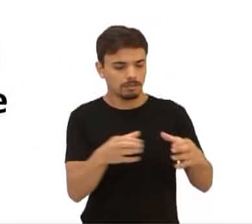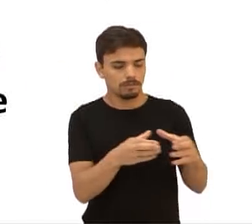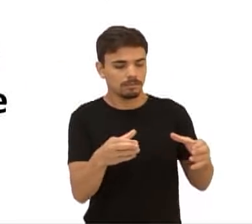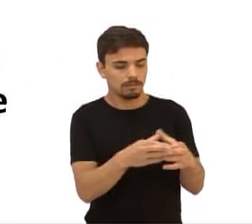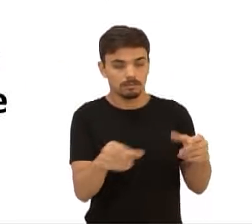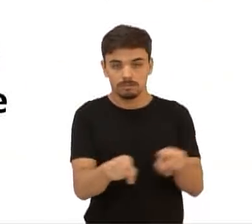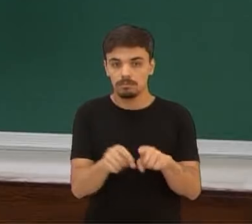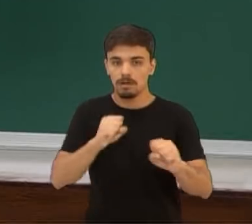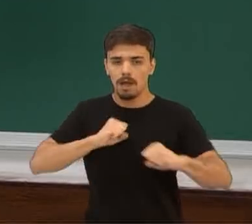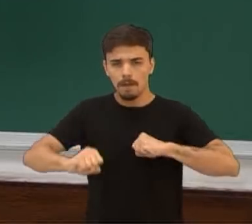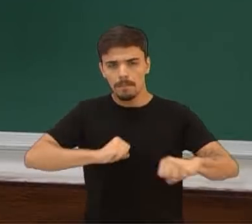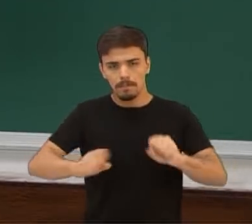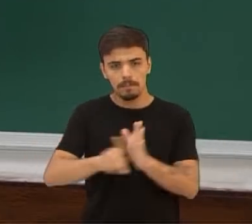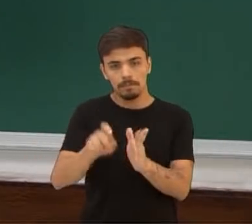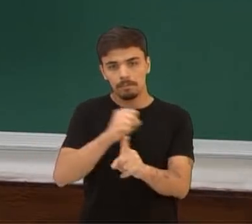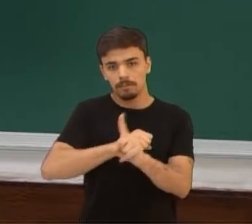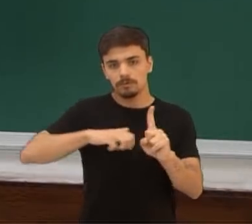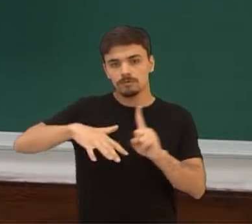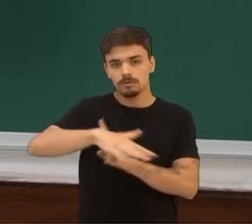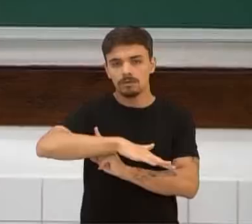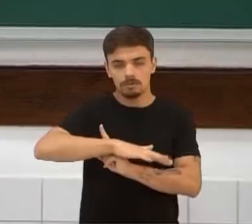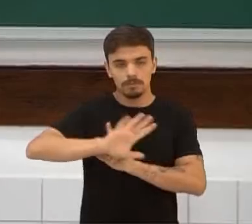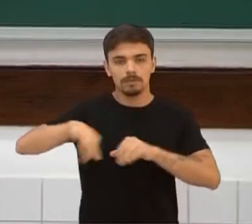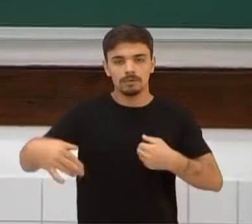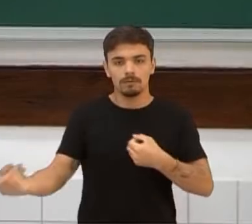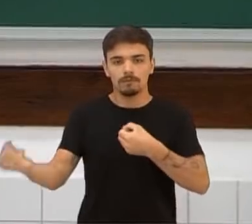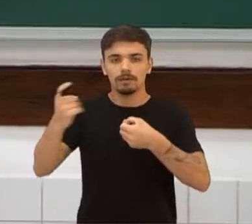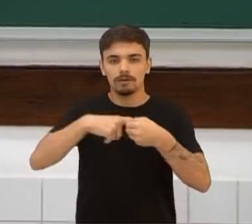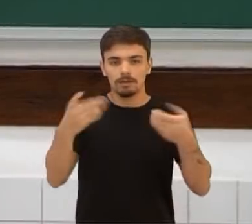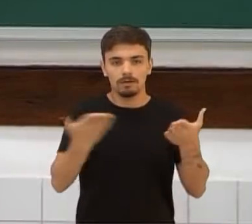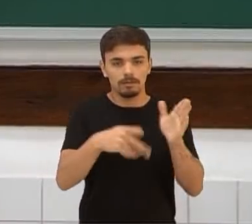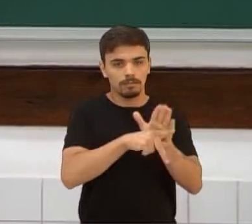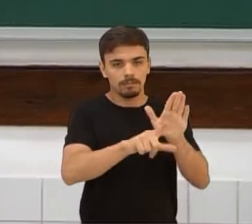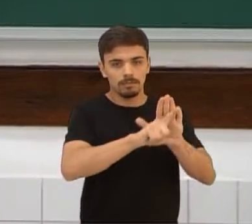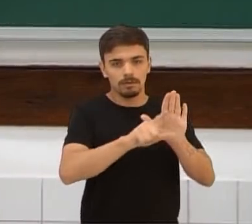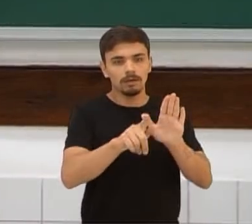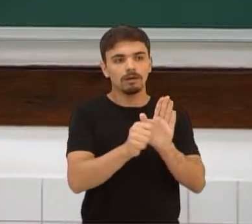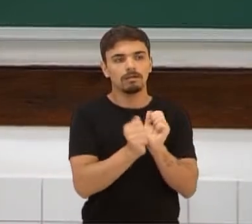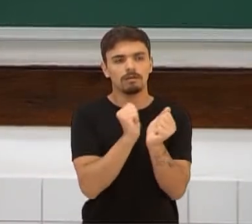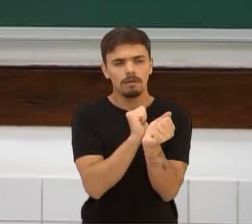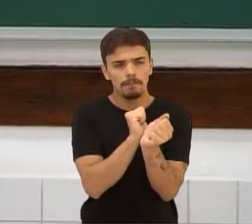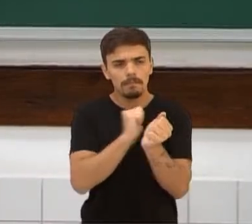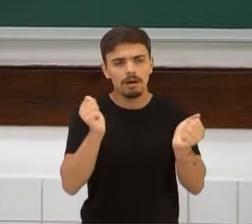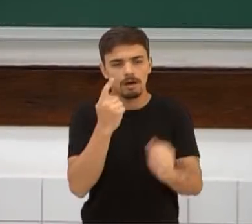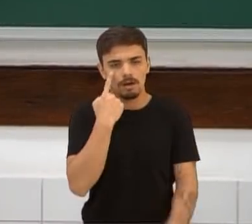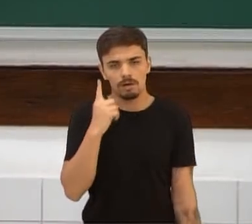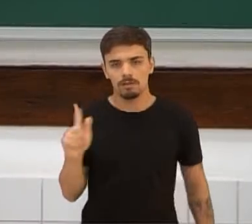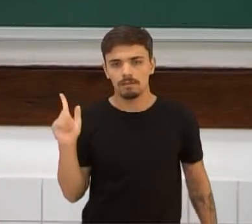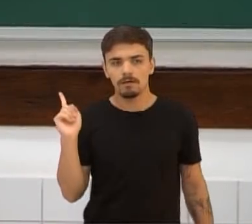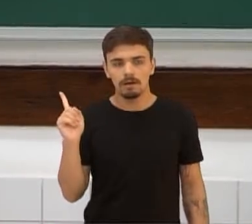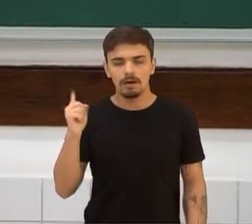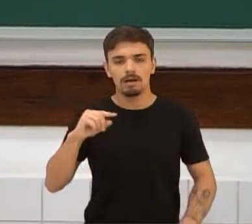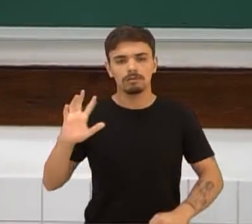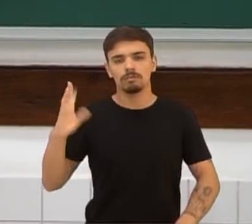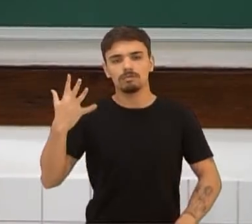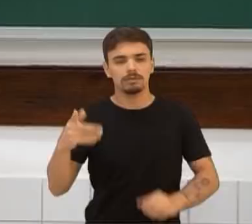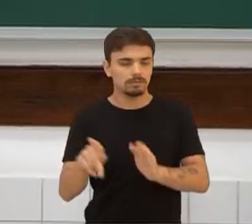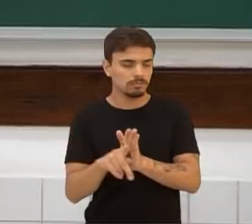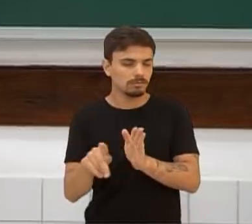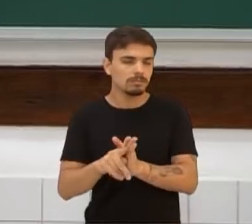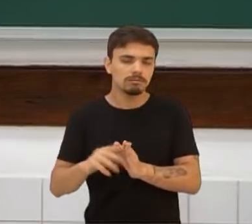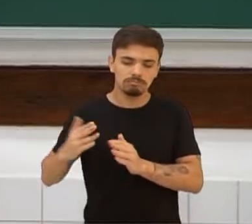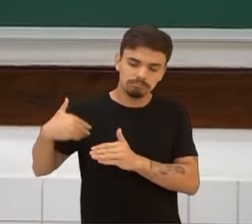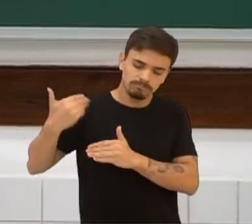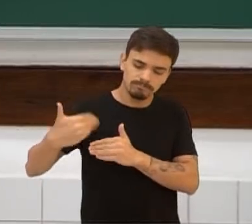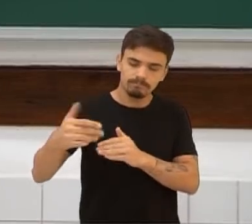são os movimentos sociais. Voltando lá, né, para a Lei Áurea, então a Lei Áurea é um fato histórico, mas